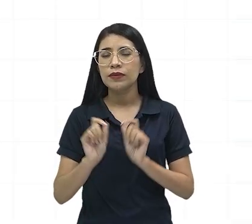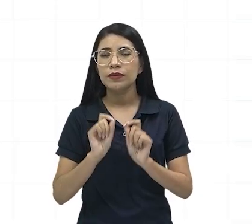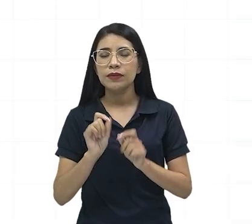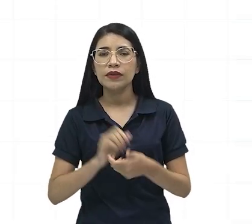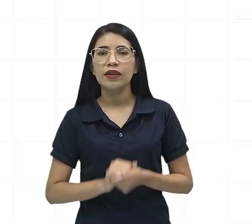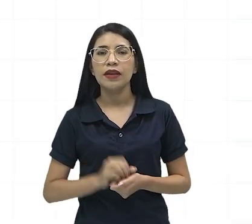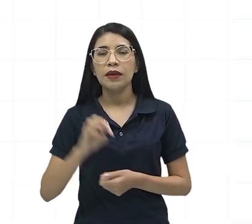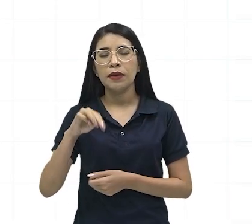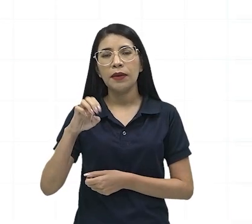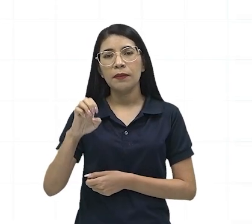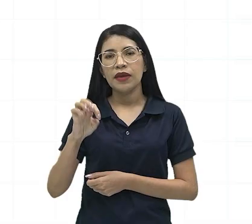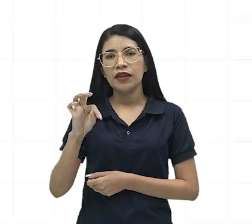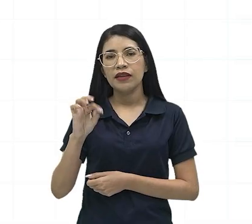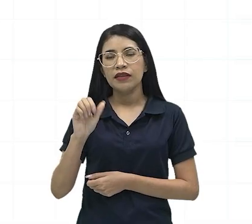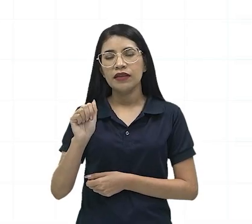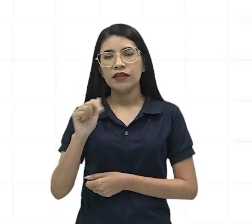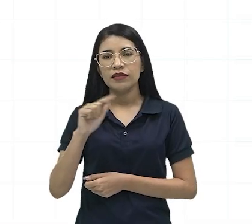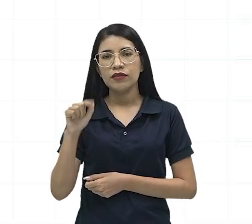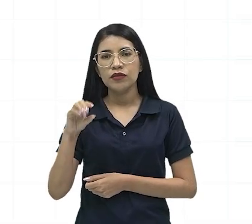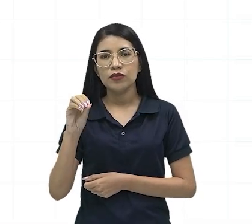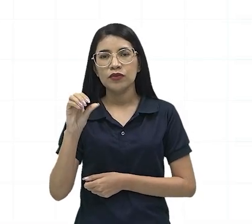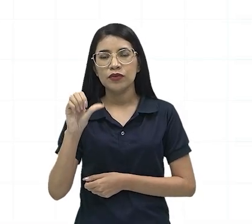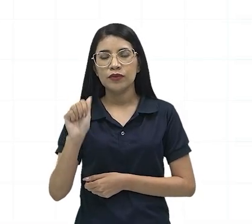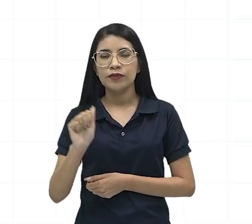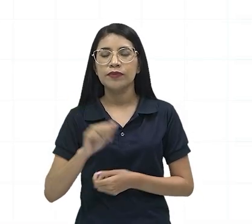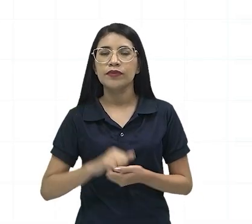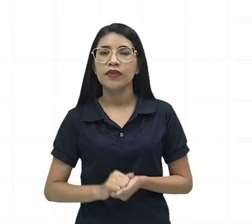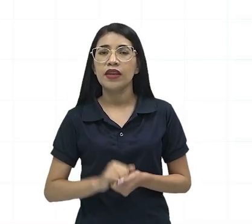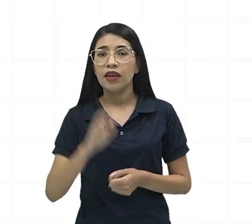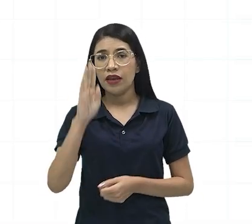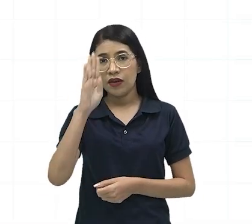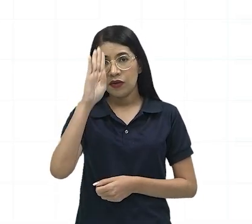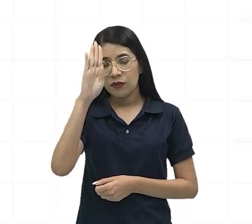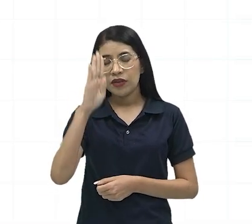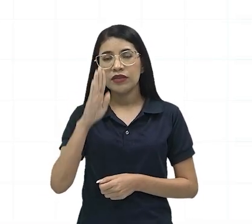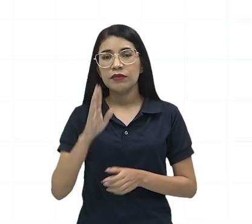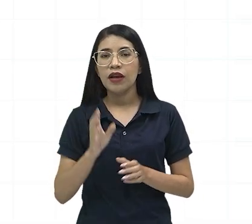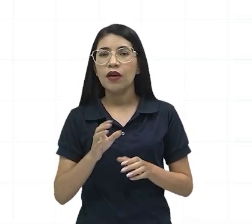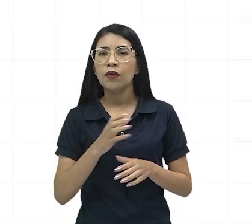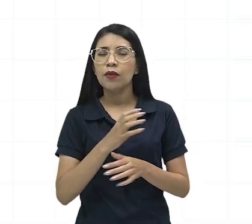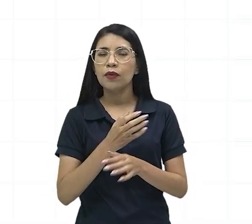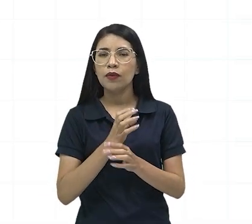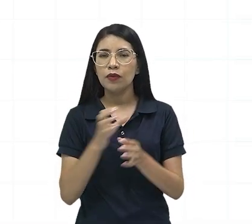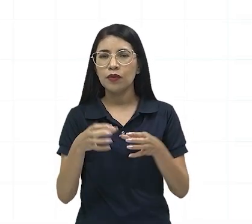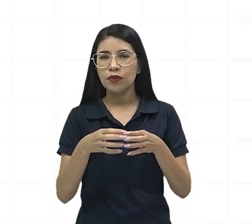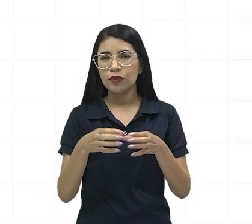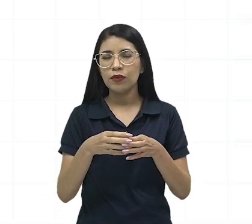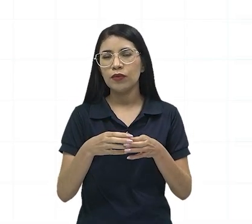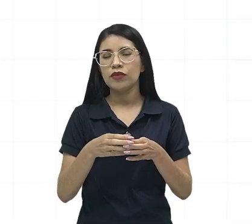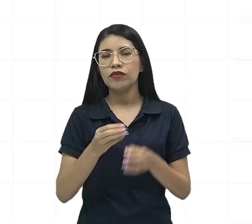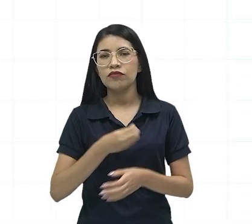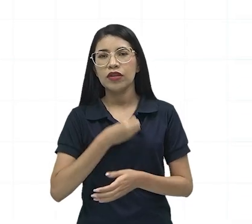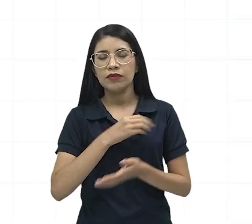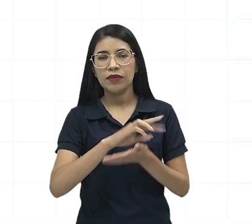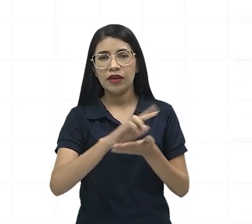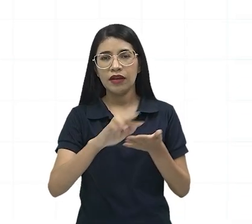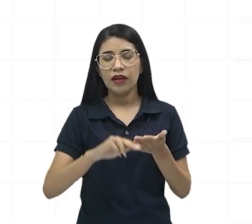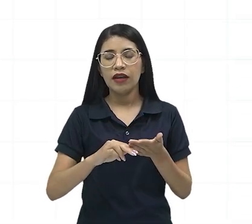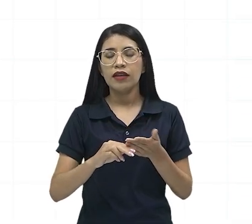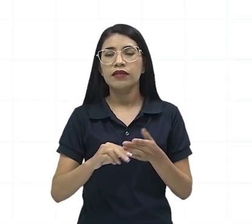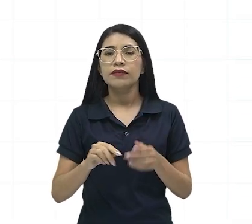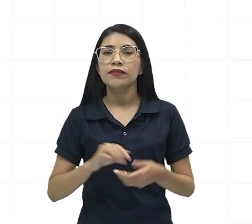como metazoa. Ele é um dos principais reinos biológicos da natureza, sabe? Ele engloba